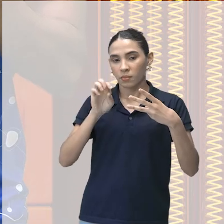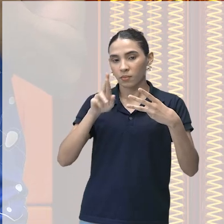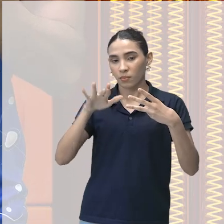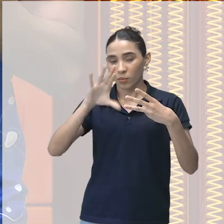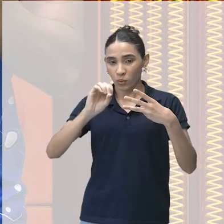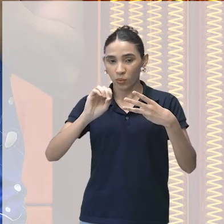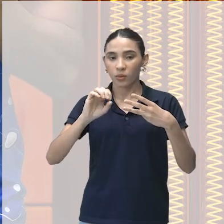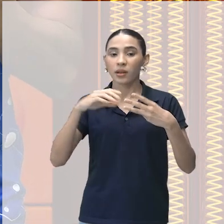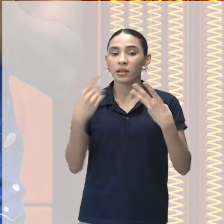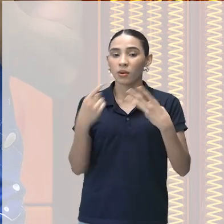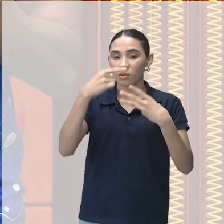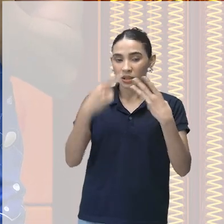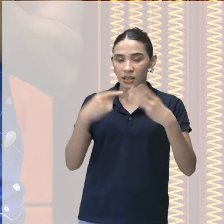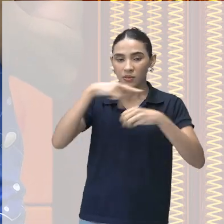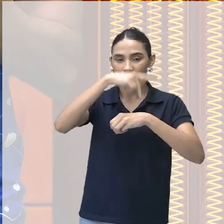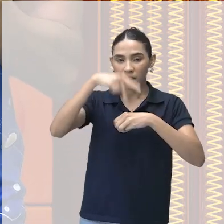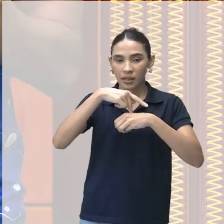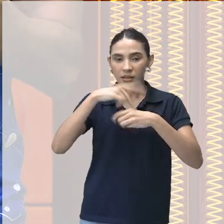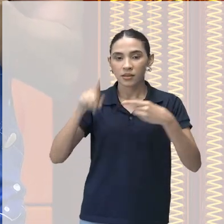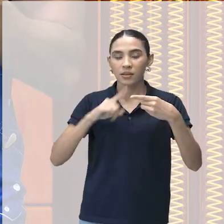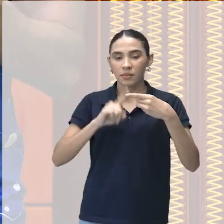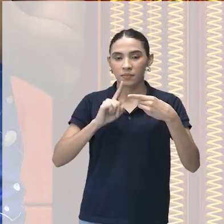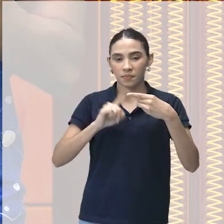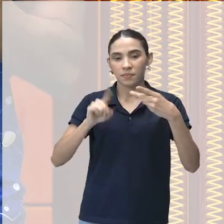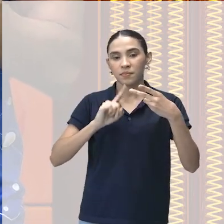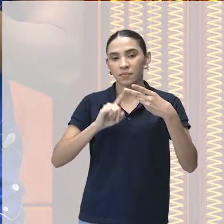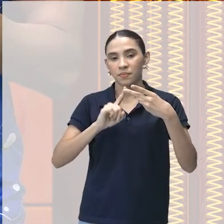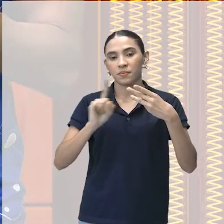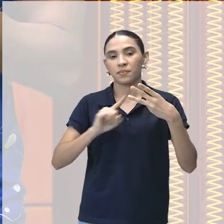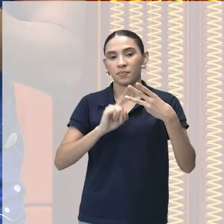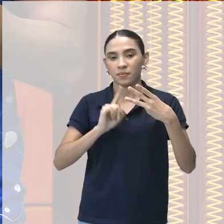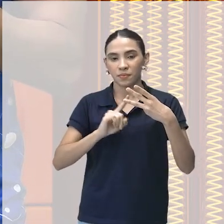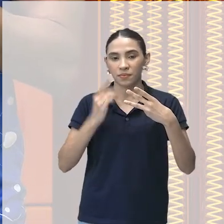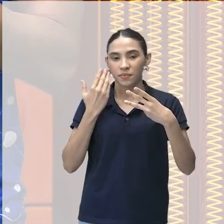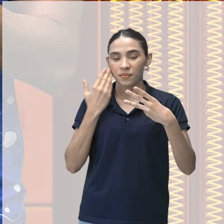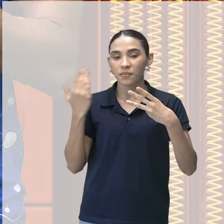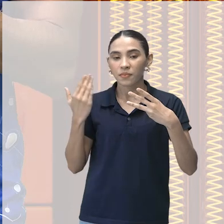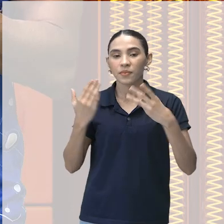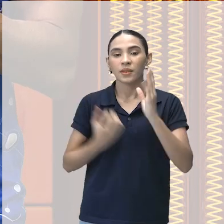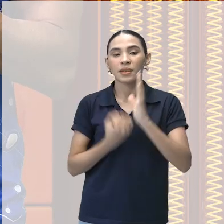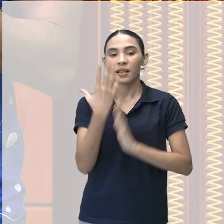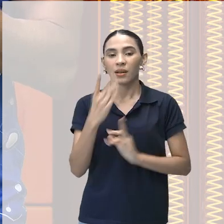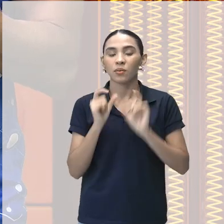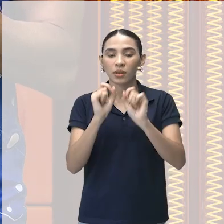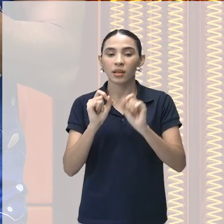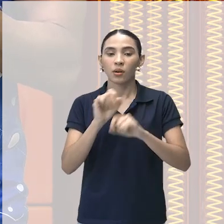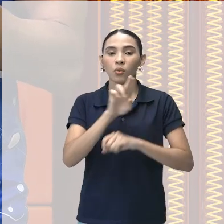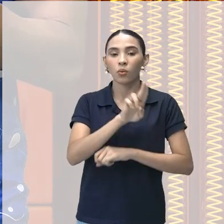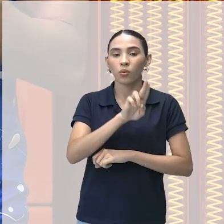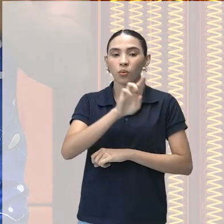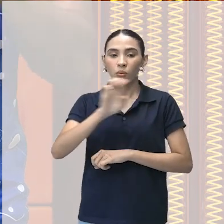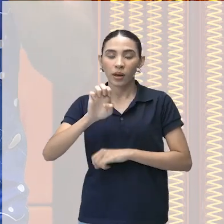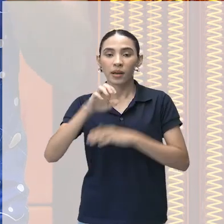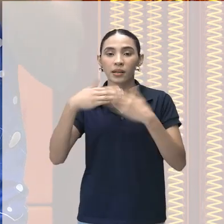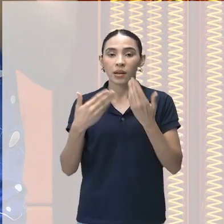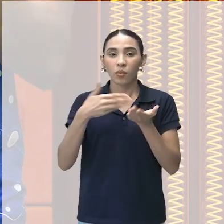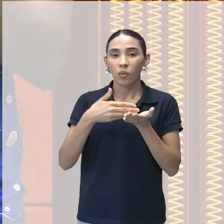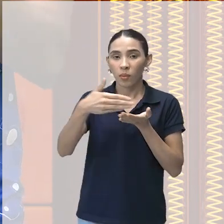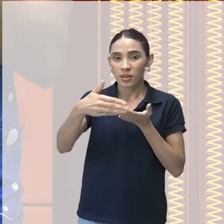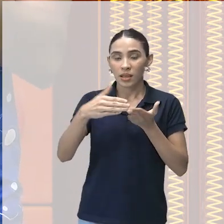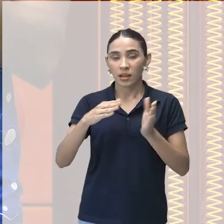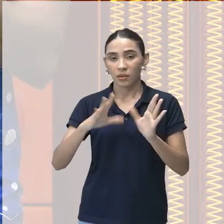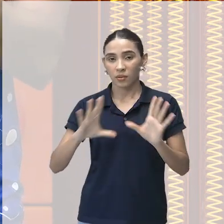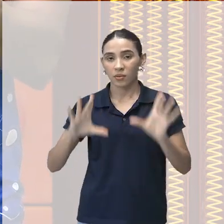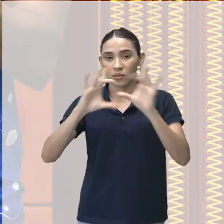esses 3 países, né, Bélgica, Países Baixos e Luxemburgo, deram origem à União Europeia. Eles começaram essa